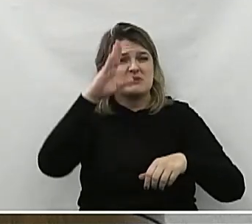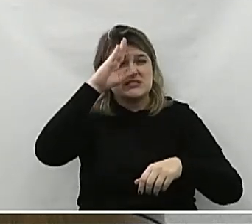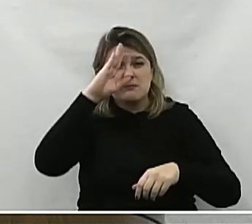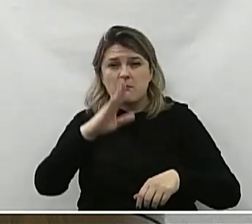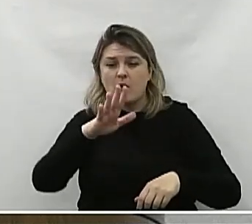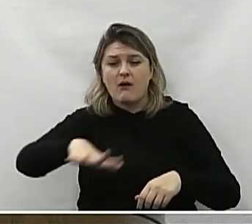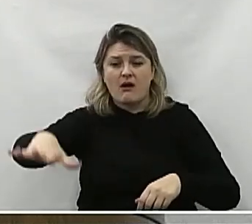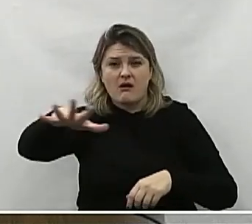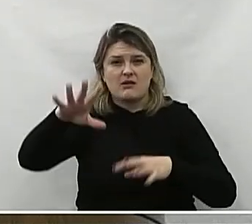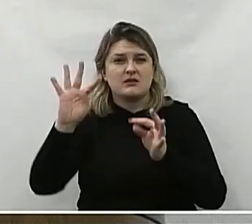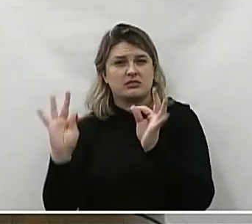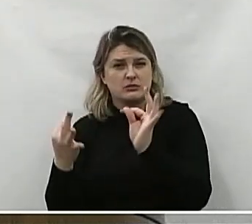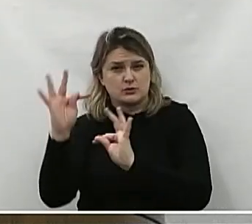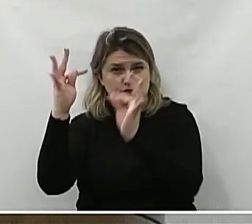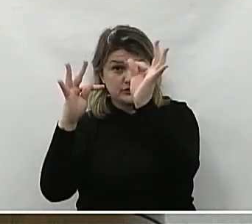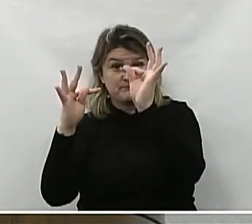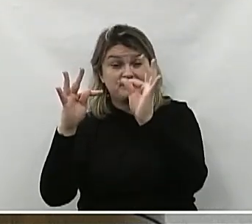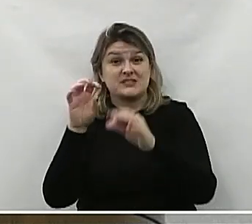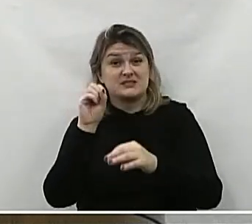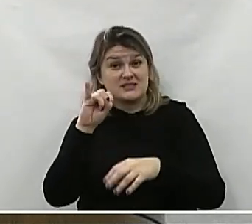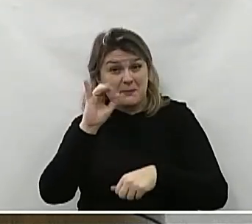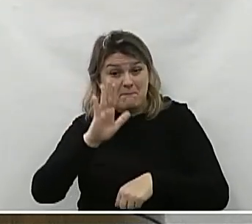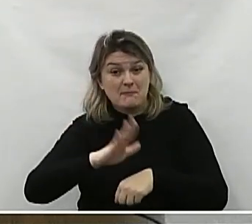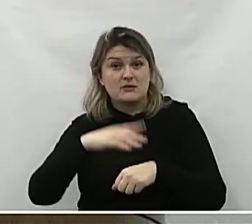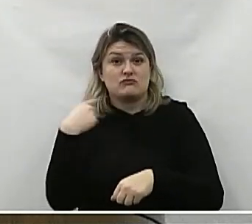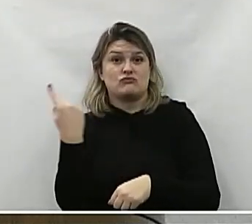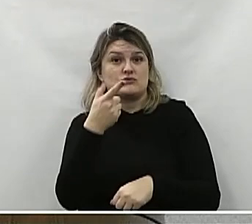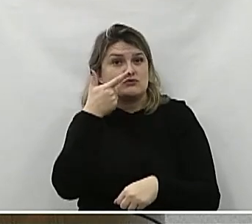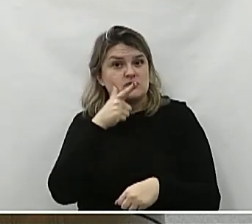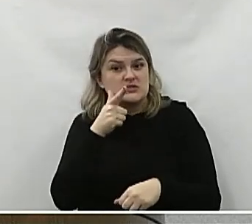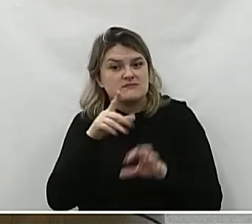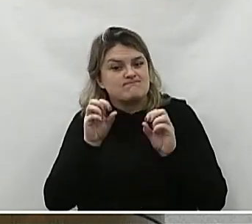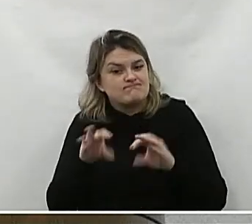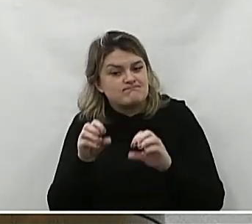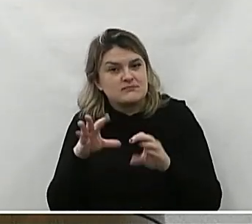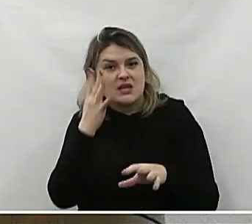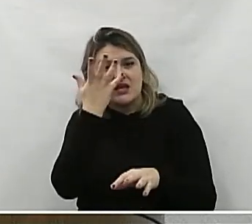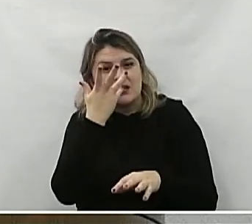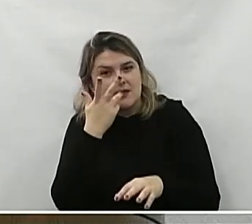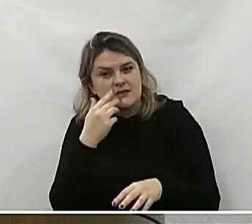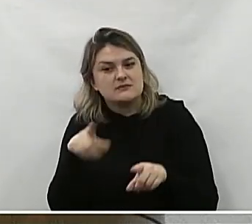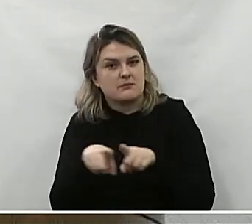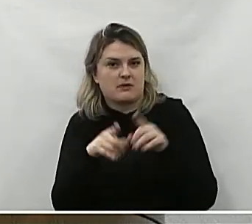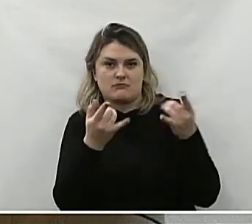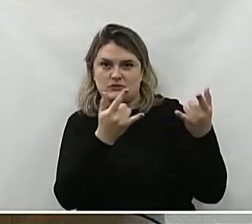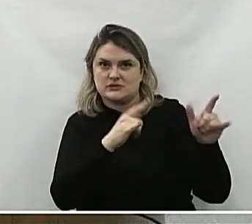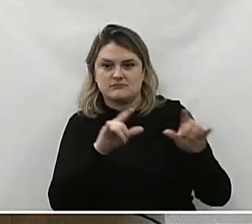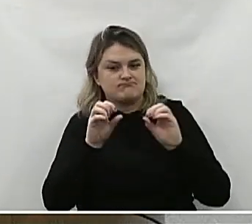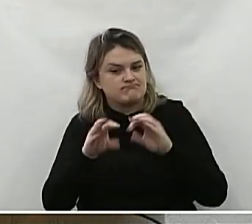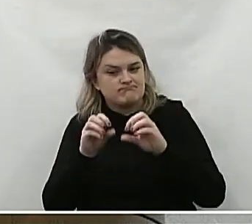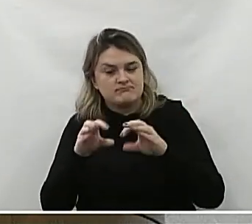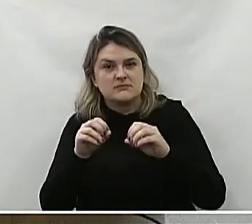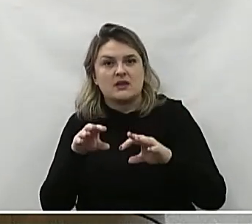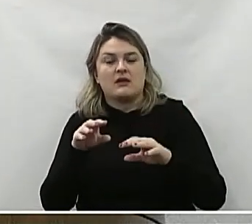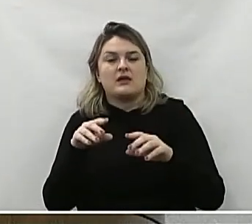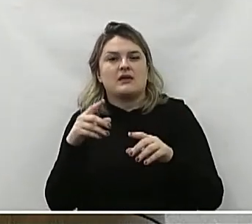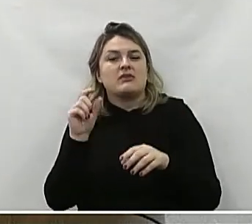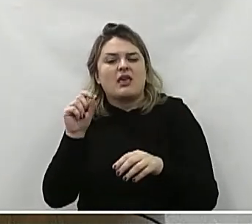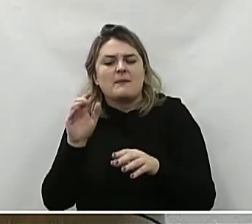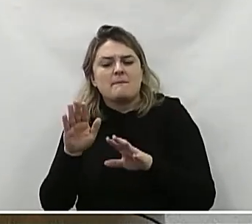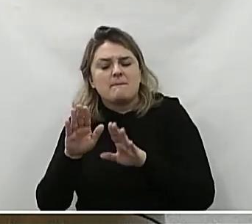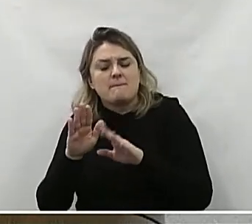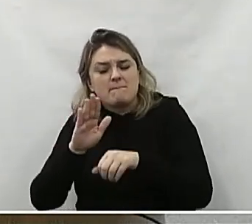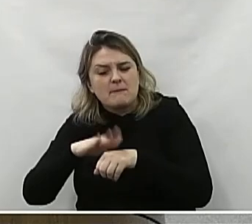de tecnologia e quanto mais nós conseguirmos levarmos essas crianças e adolescentes principalmente os mais vulnerável